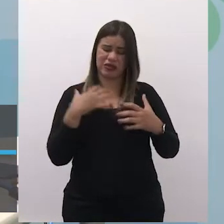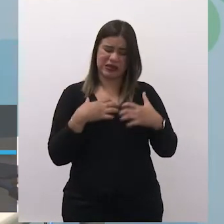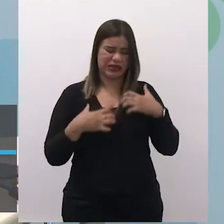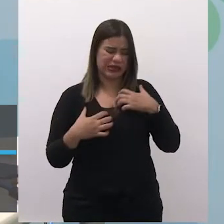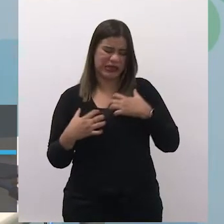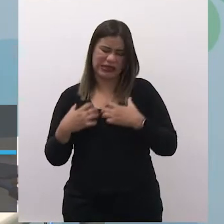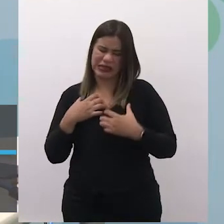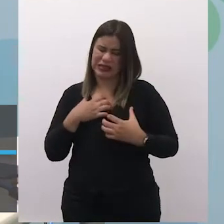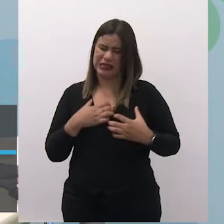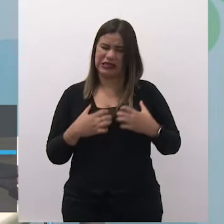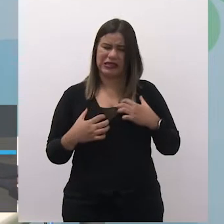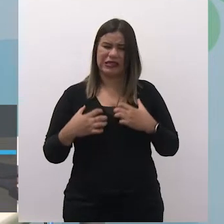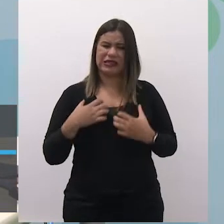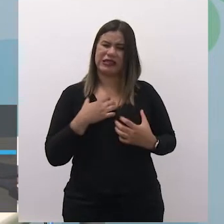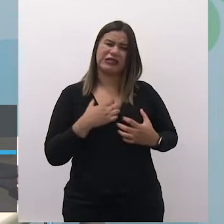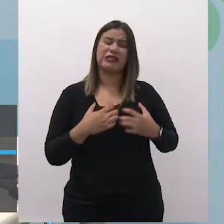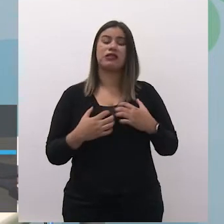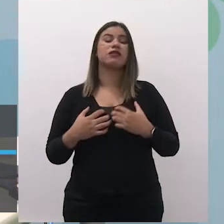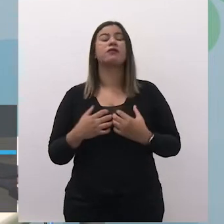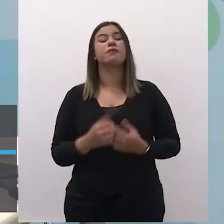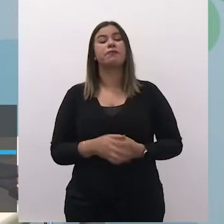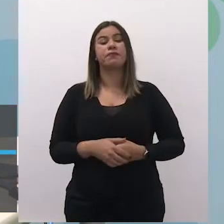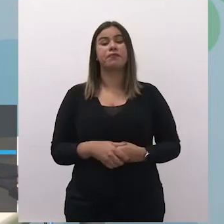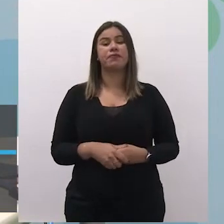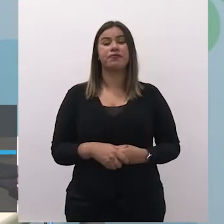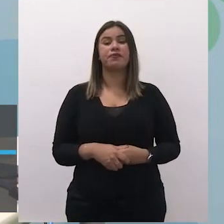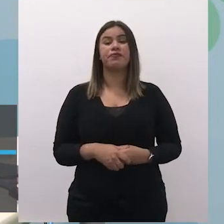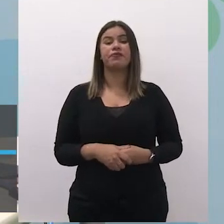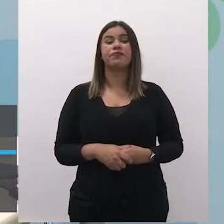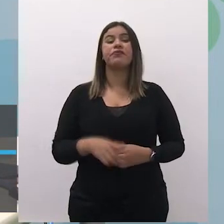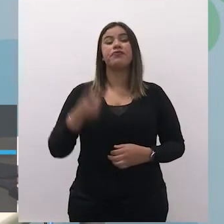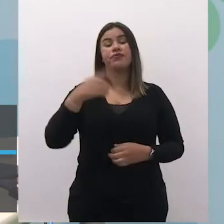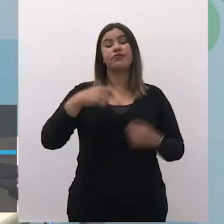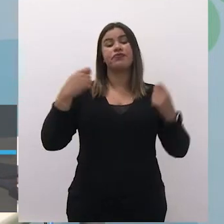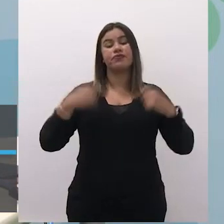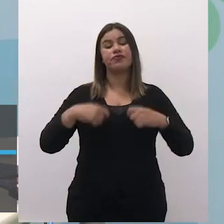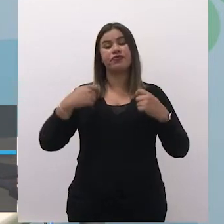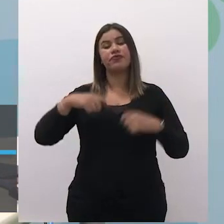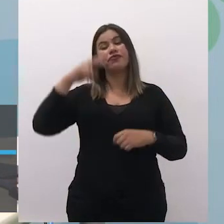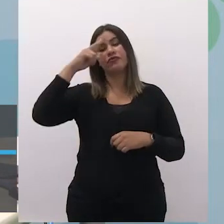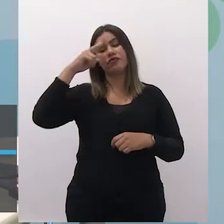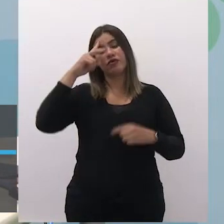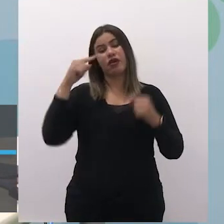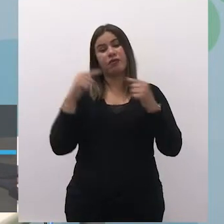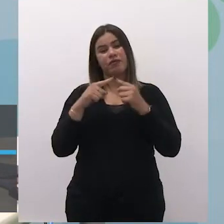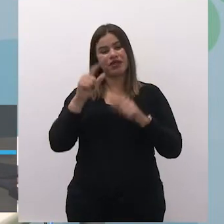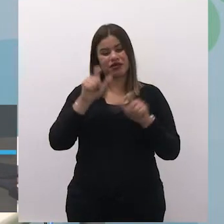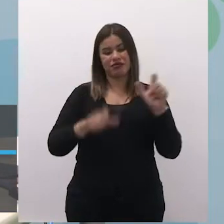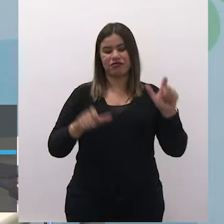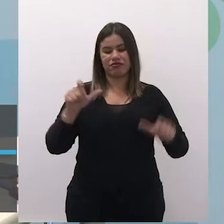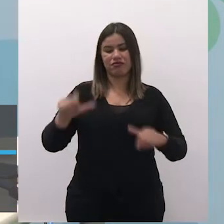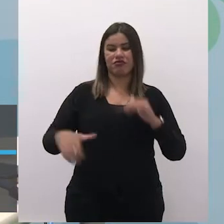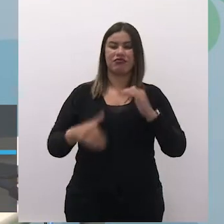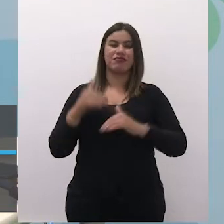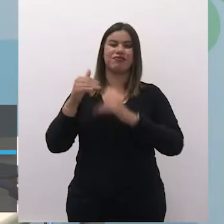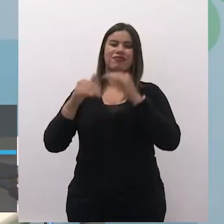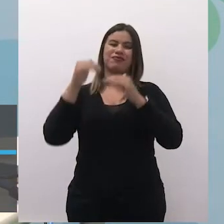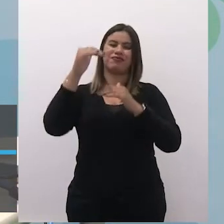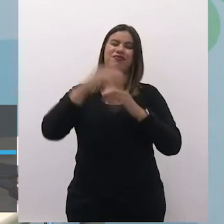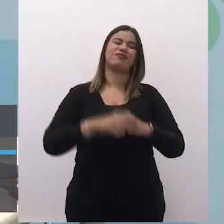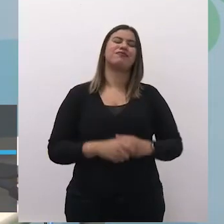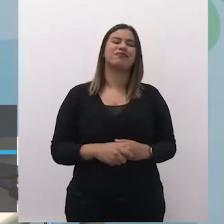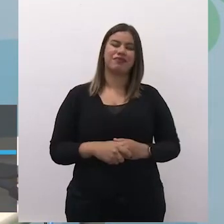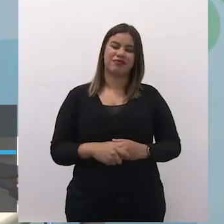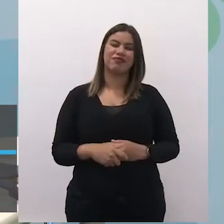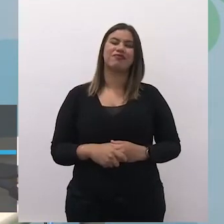estudantes e professores, né, a gente tem que lembrar que isso faz parte do desenvolvimento deles, né, e faz